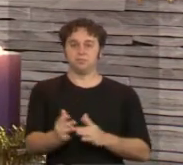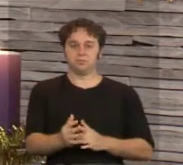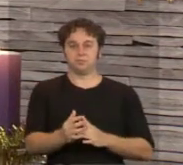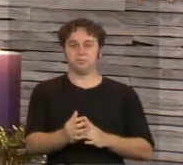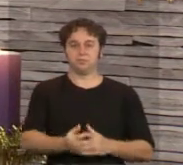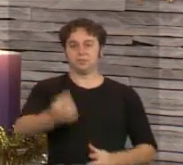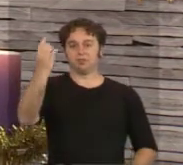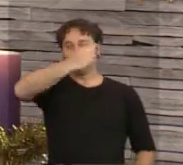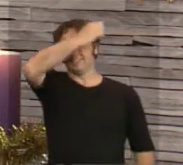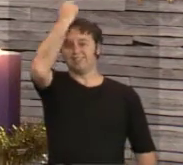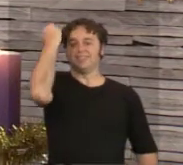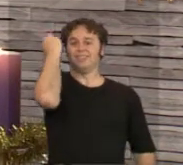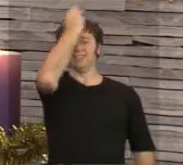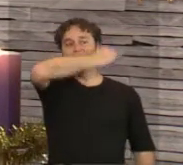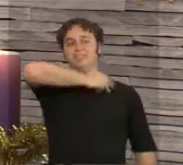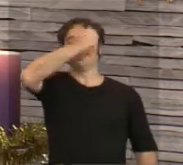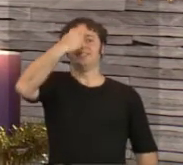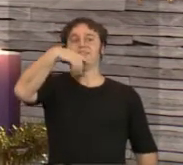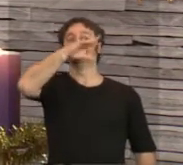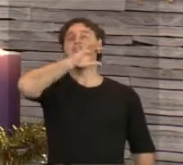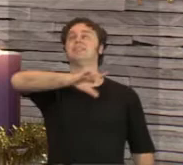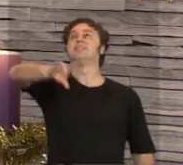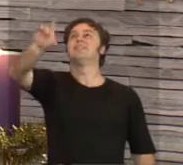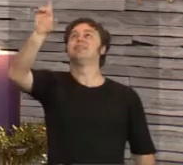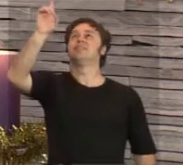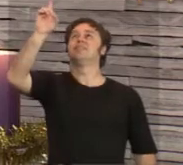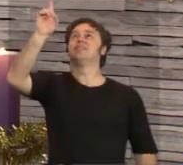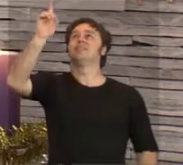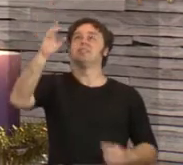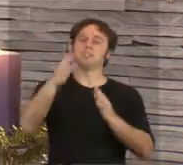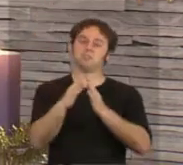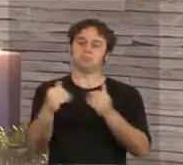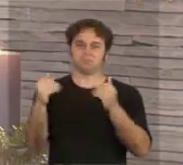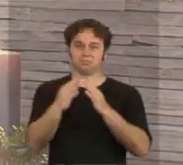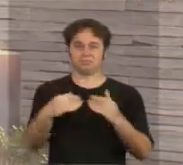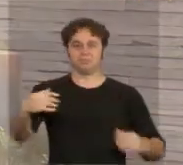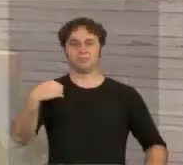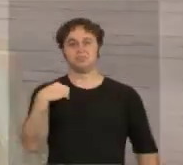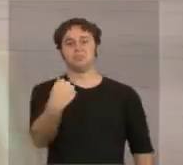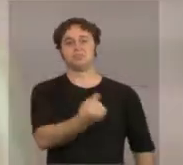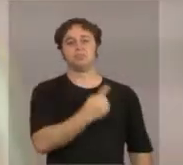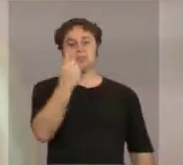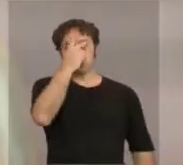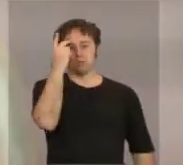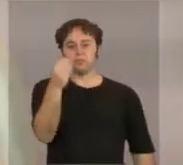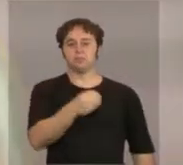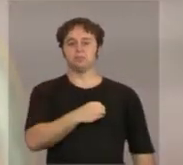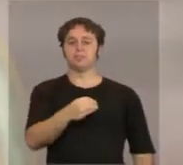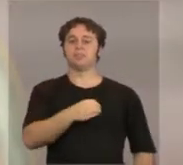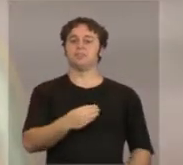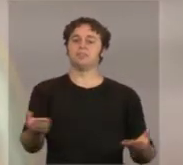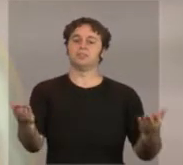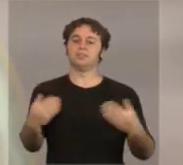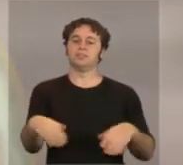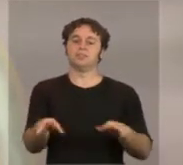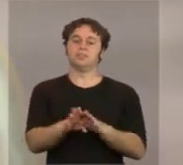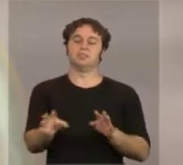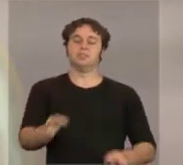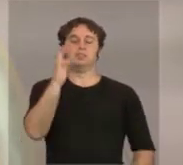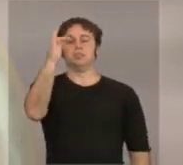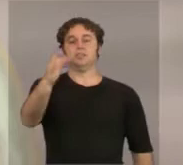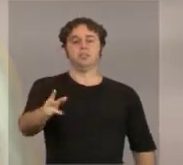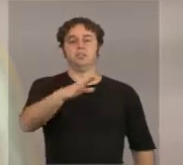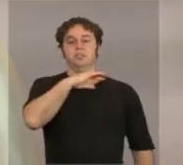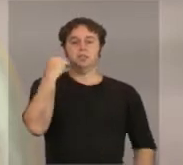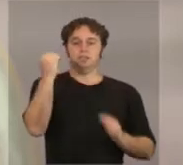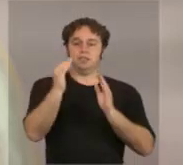e bendito é o fruto do vosso ventre, Jesus. Santa Maria, Mãe de Deus, rogai por nós, pecadores,